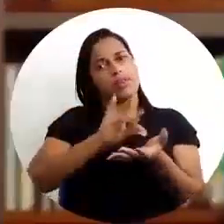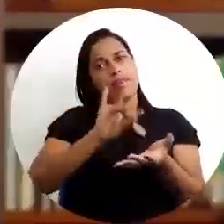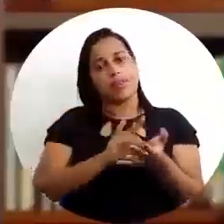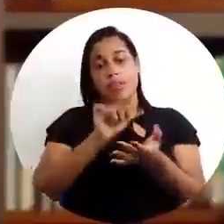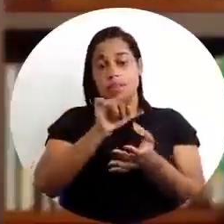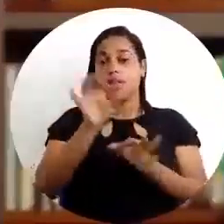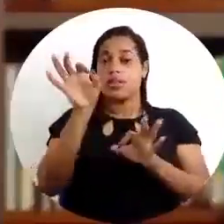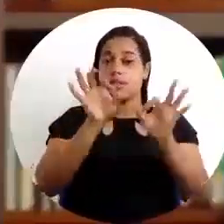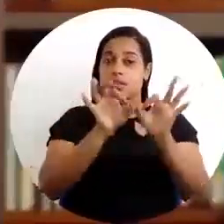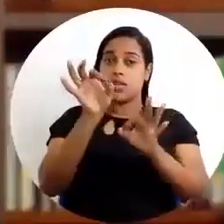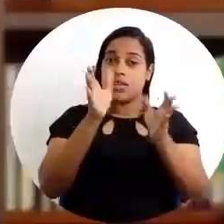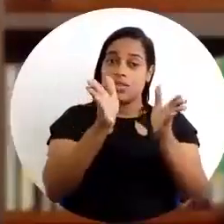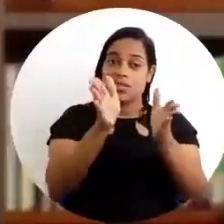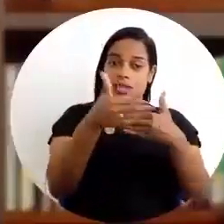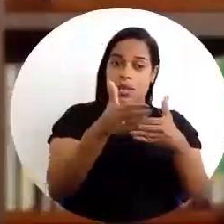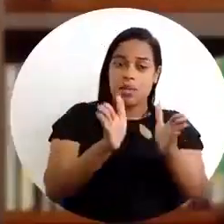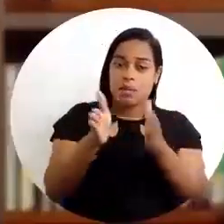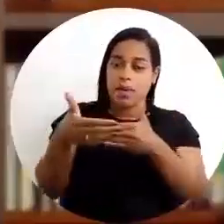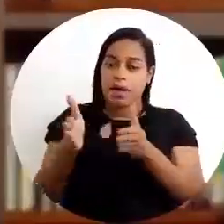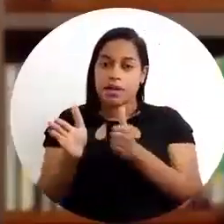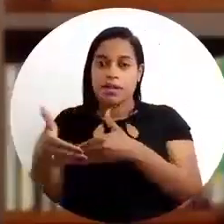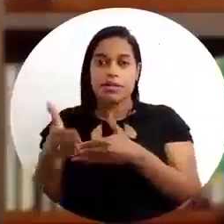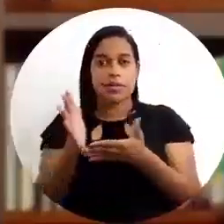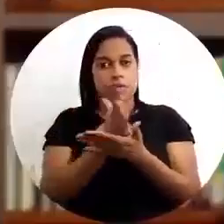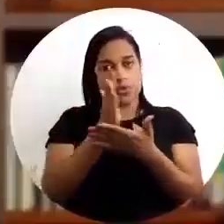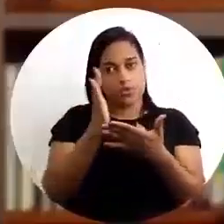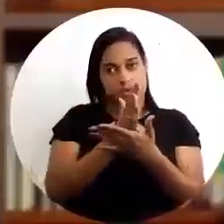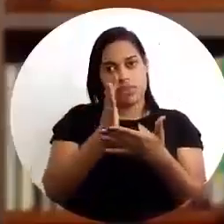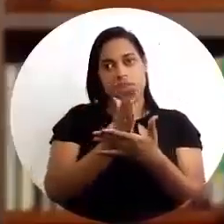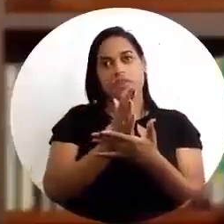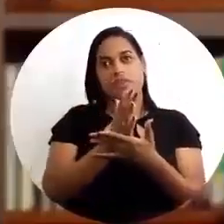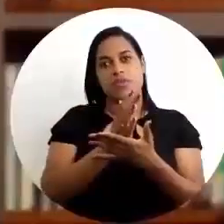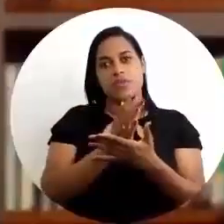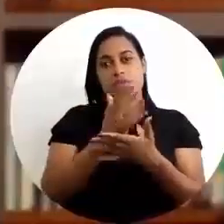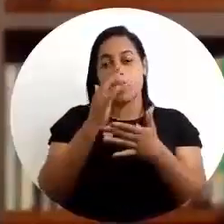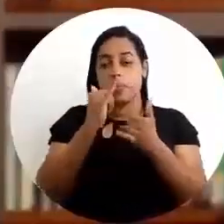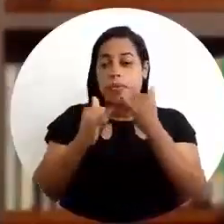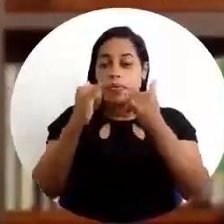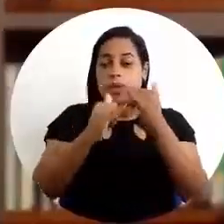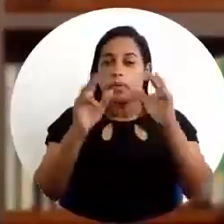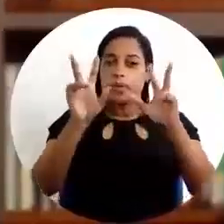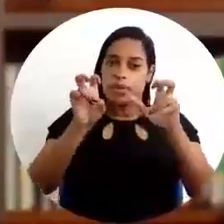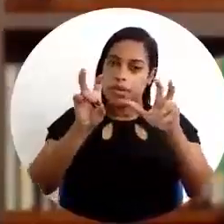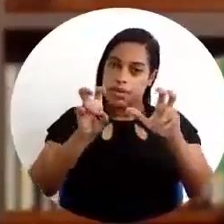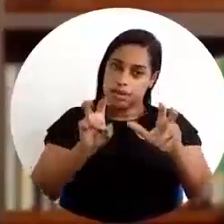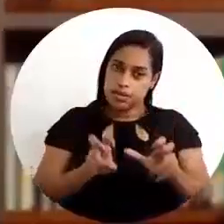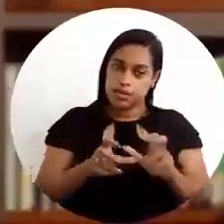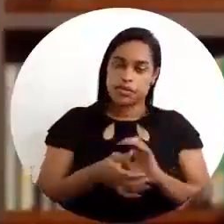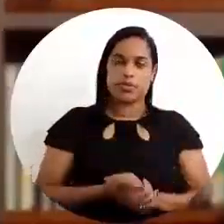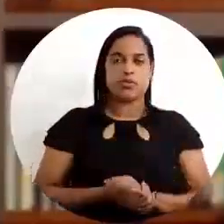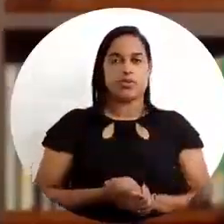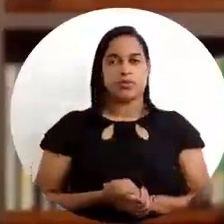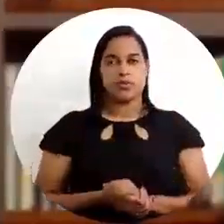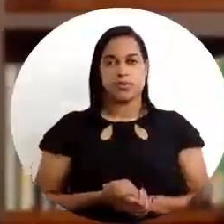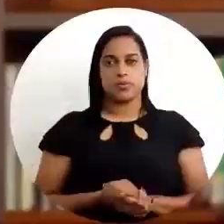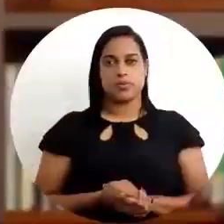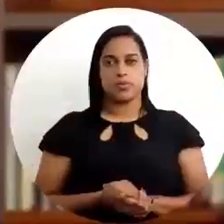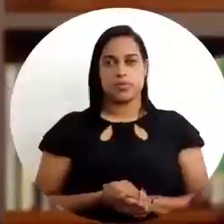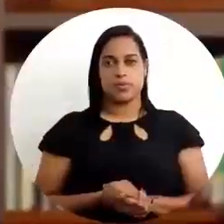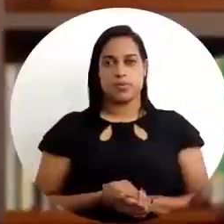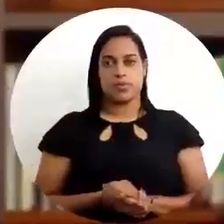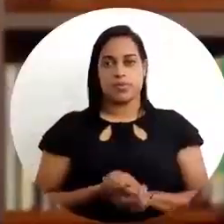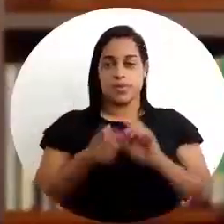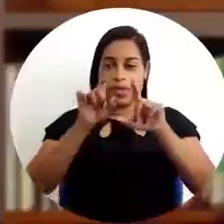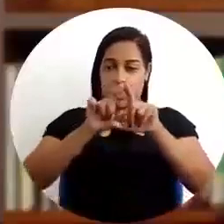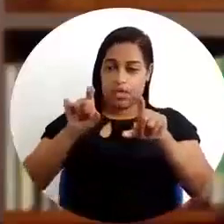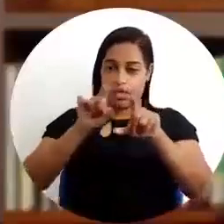essa separação dos livros por semelhança de assuntos. Basicamente é isso. A